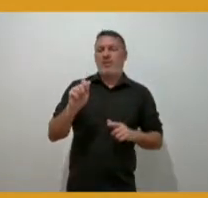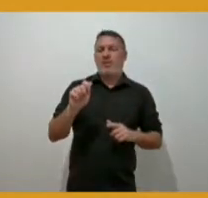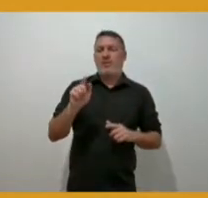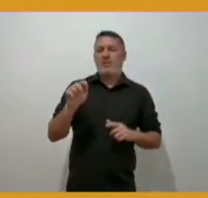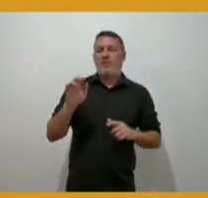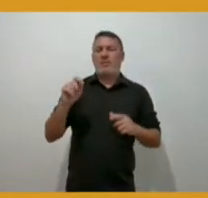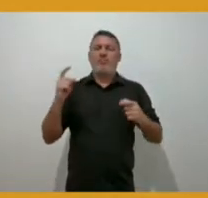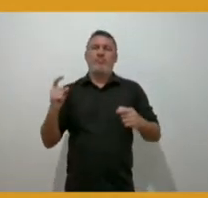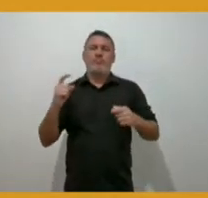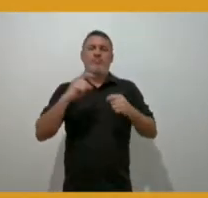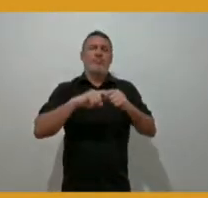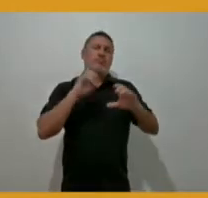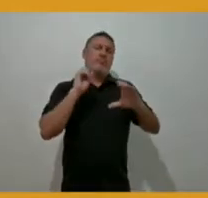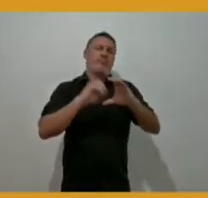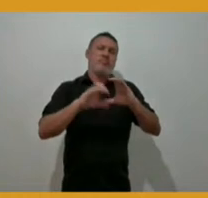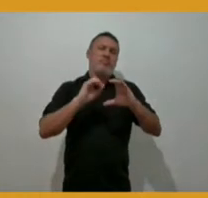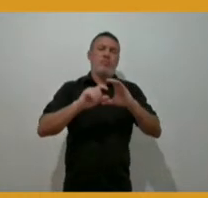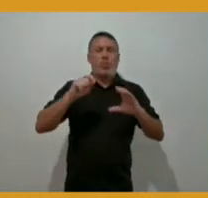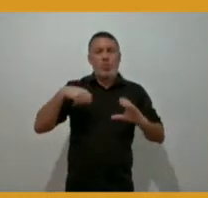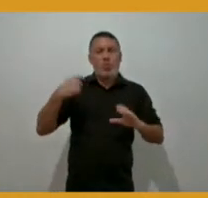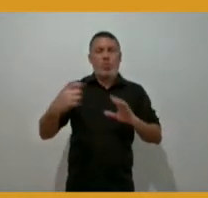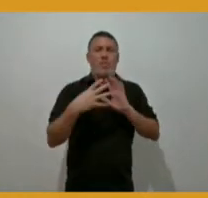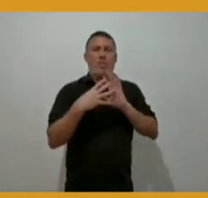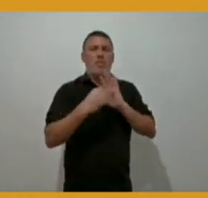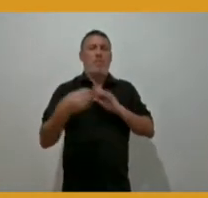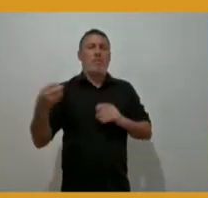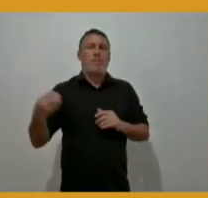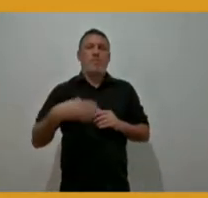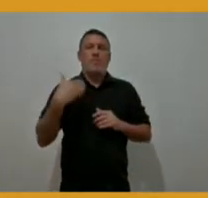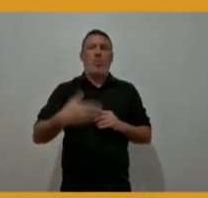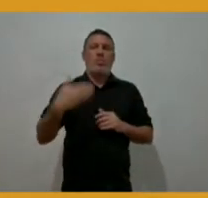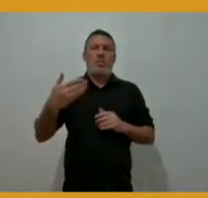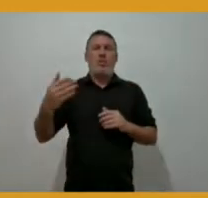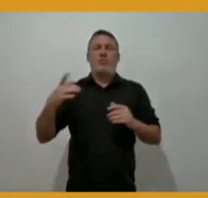da modernidade ao se comunicar com a sociedade.